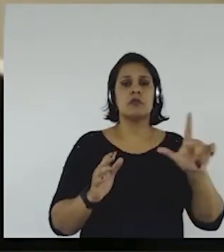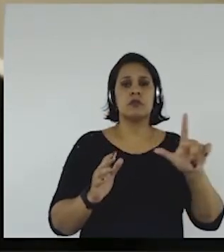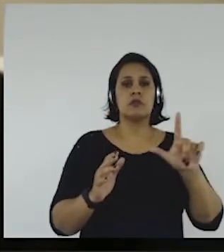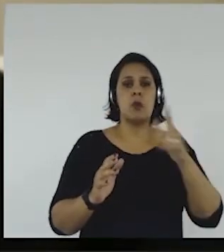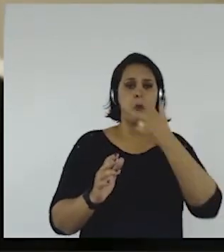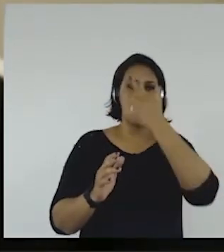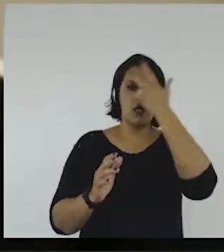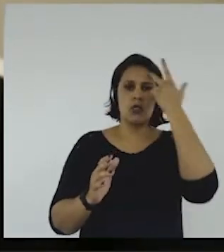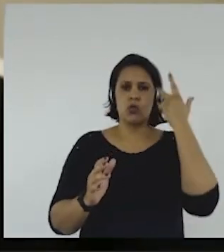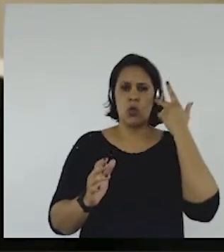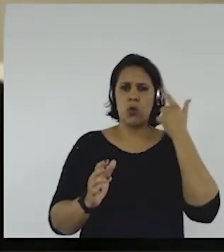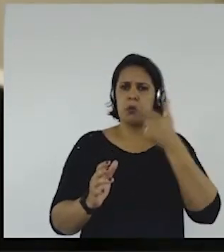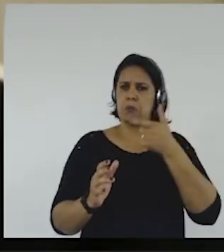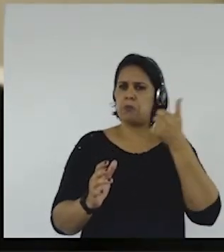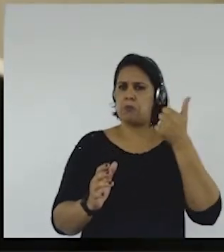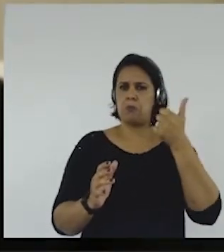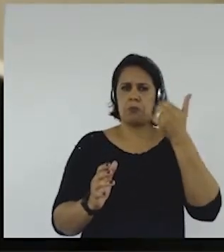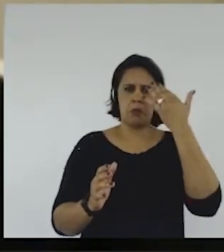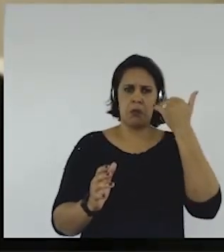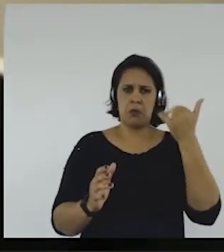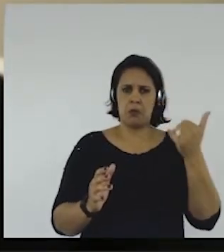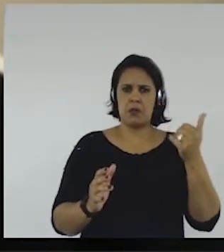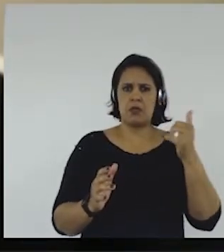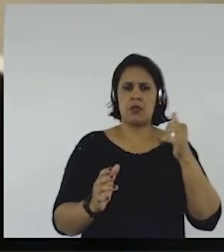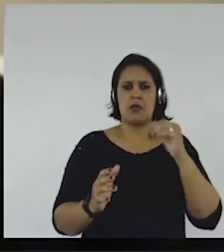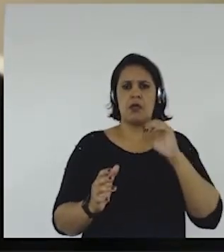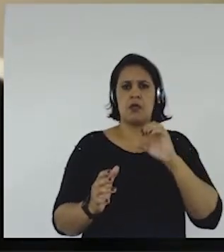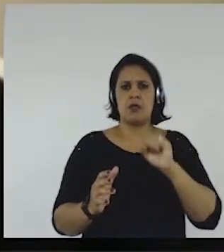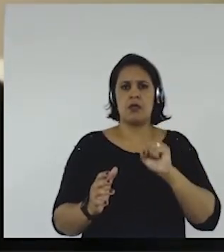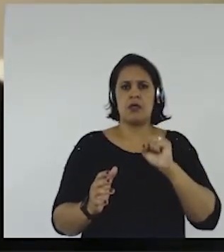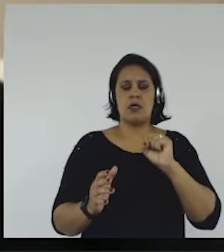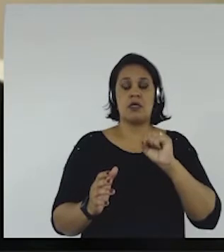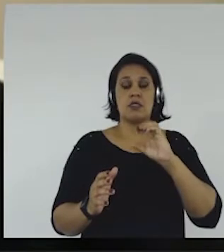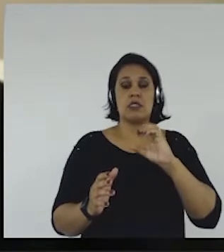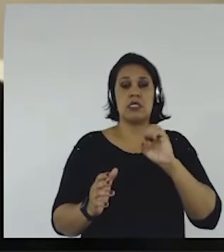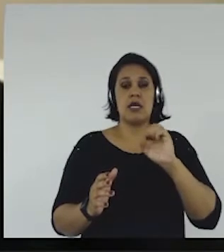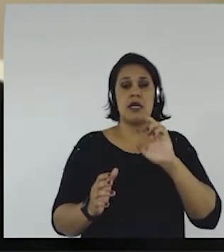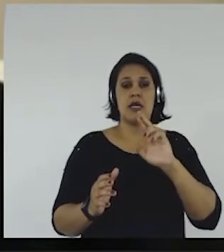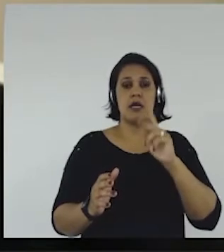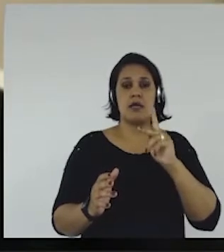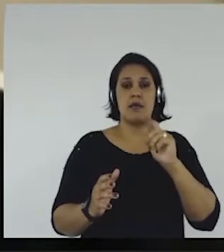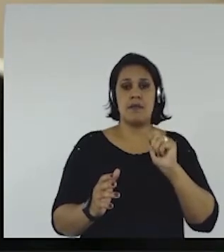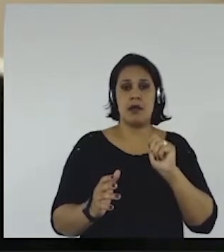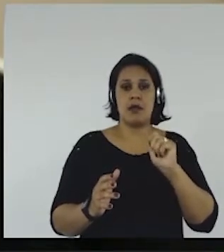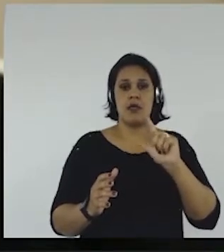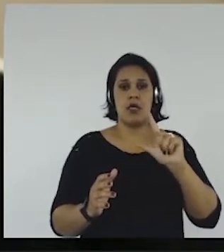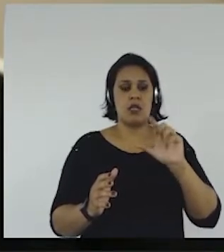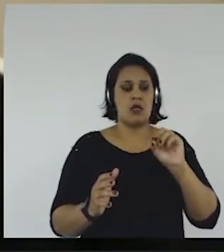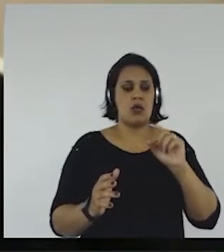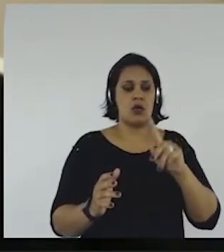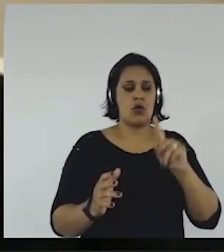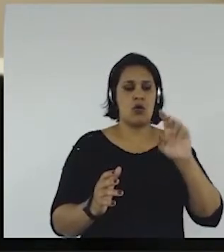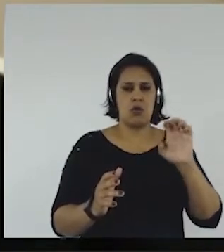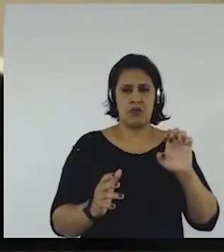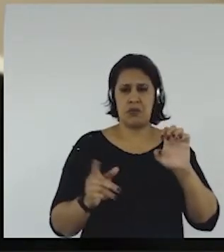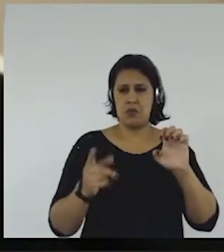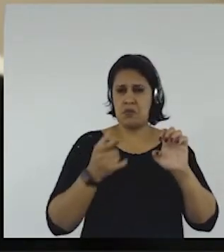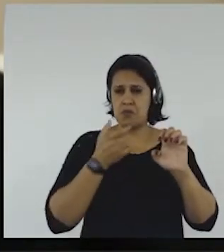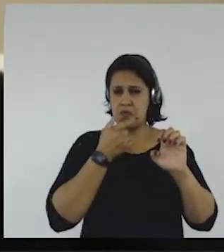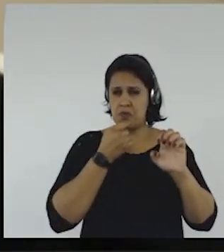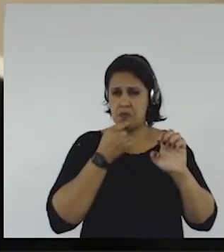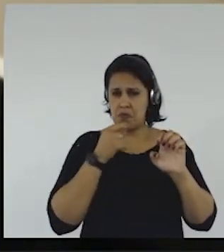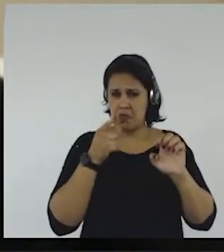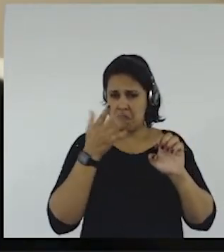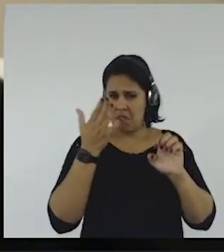era magistrado, o professor Serpa Lopes. Um homem de uma erudição fora